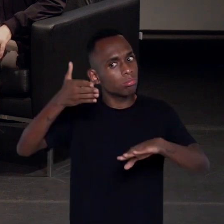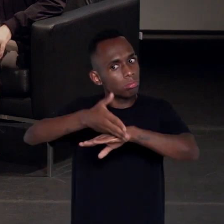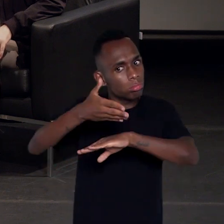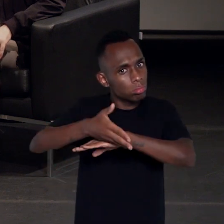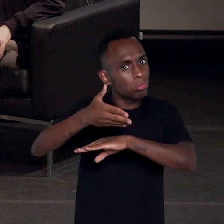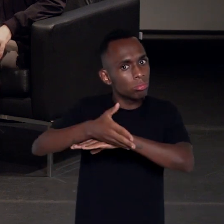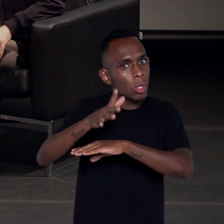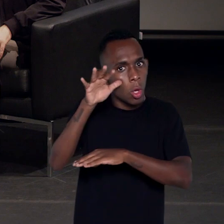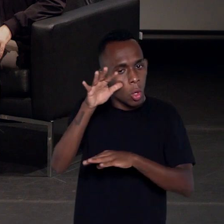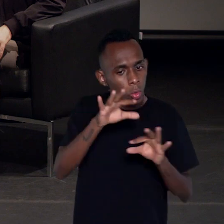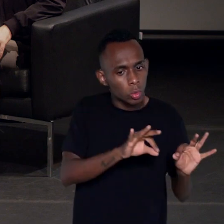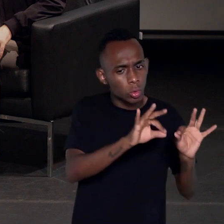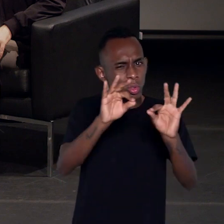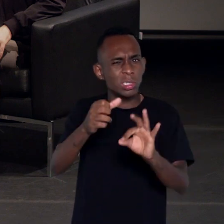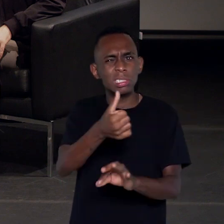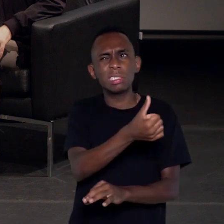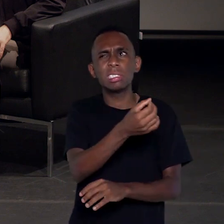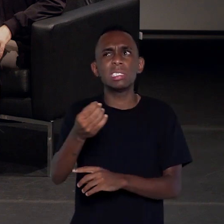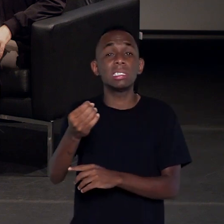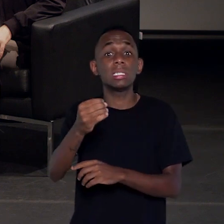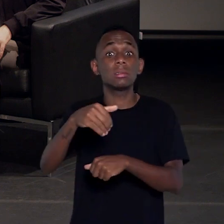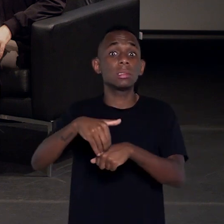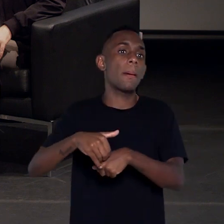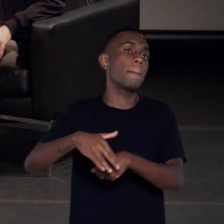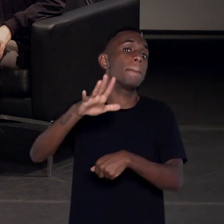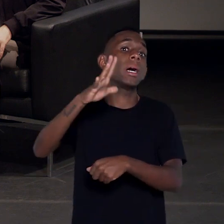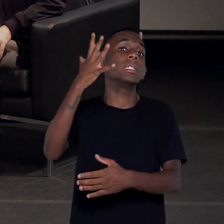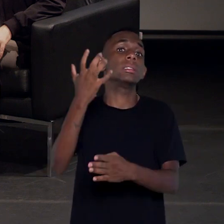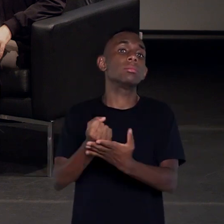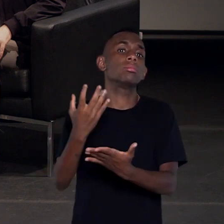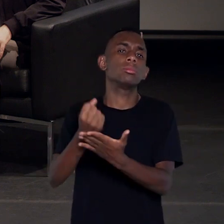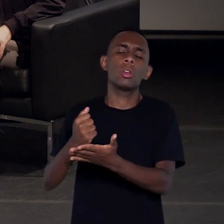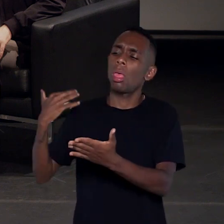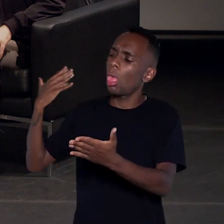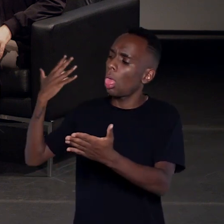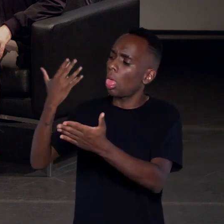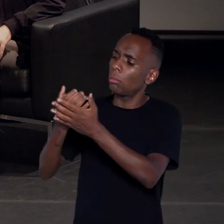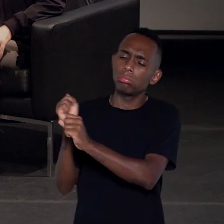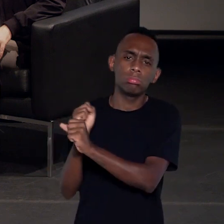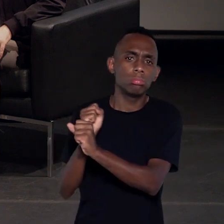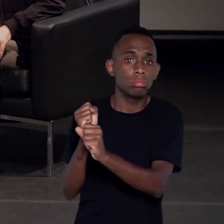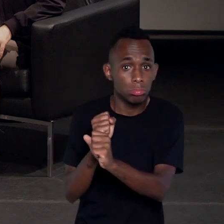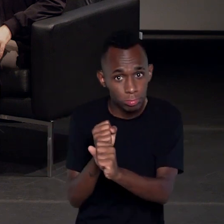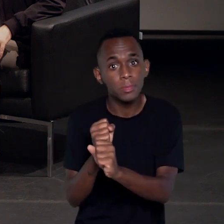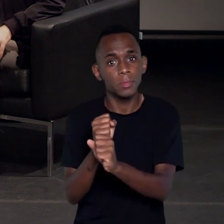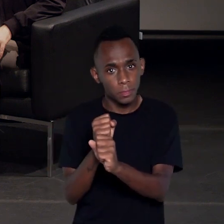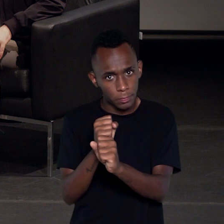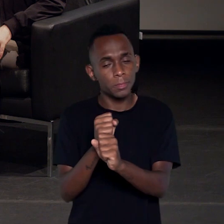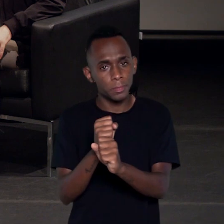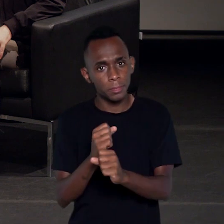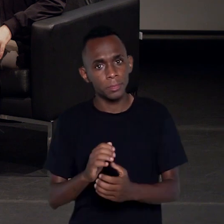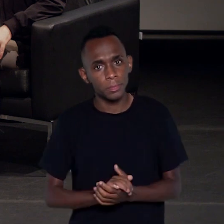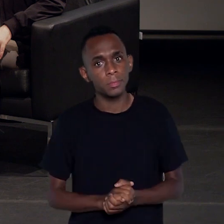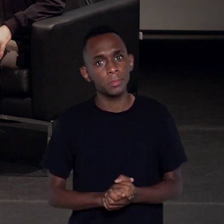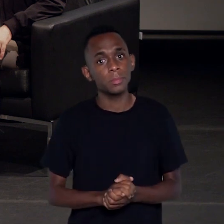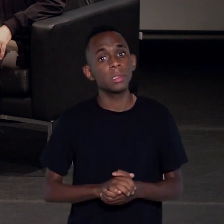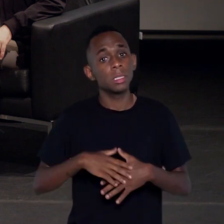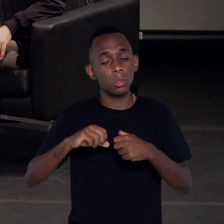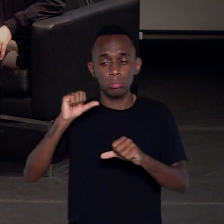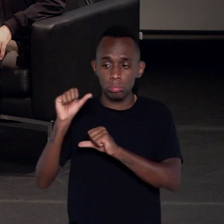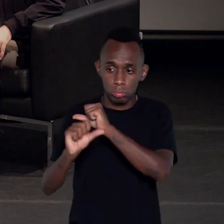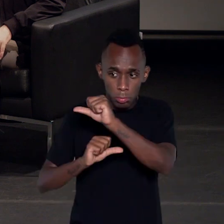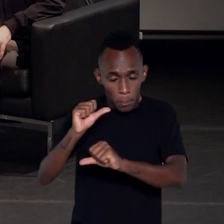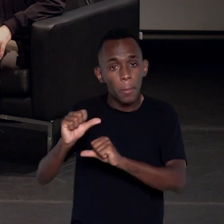lá tem mais de 600 e tantos programas de TV gravados ao longo desses anos. Na verdade, é a gravação do Sempre um Papo